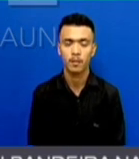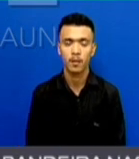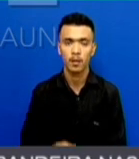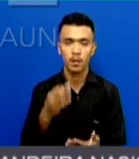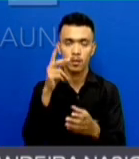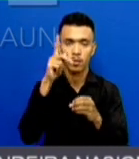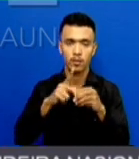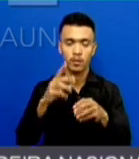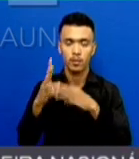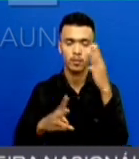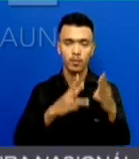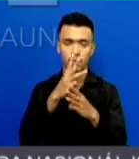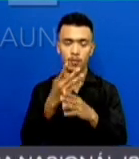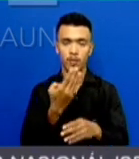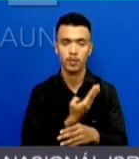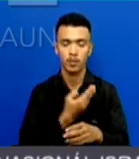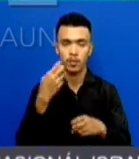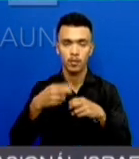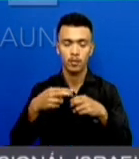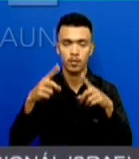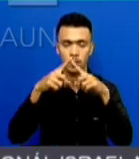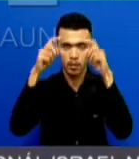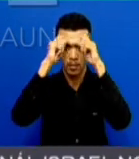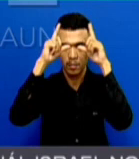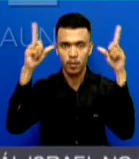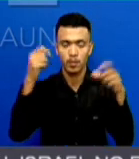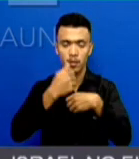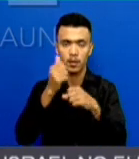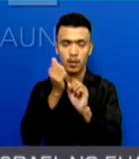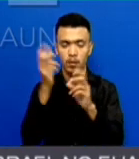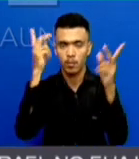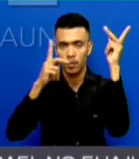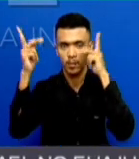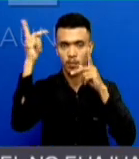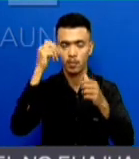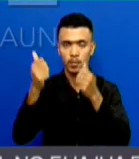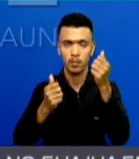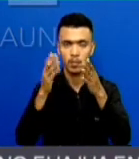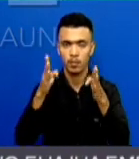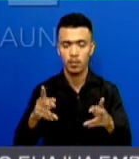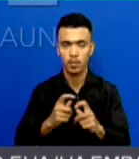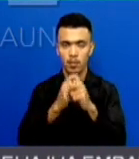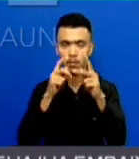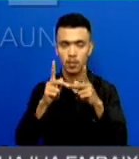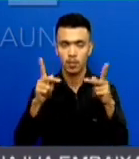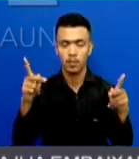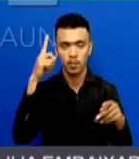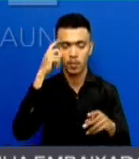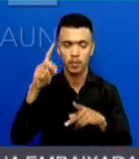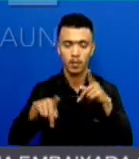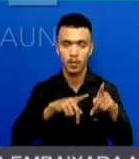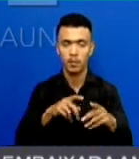Falling combustível mundo nebesae afeta Mosba Timor-Leste, onde a moço preocupação para motorista transporte público também passa zero